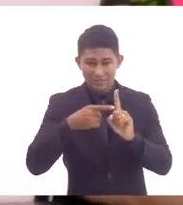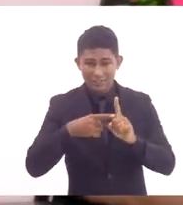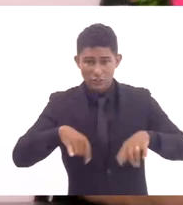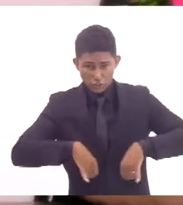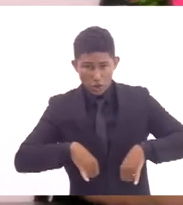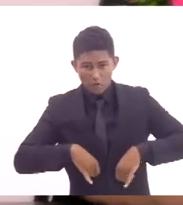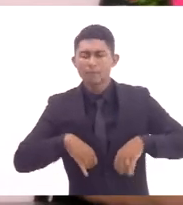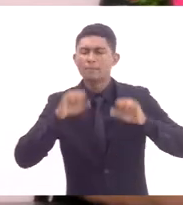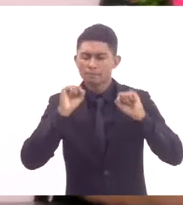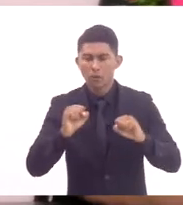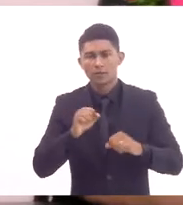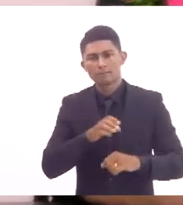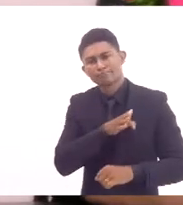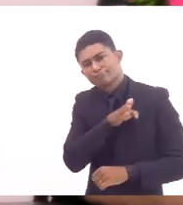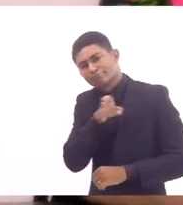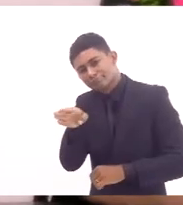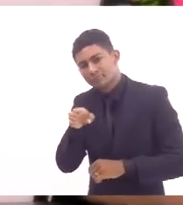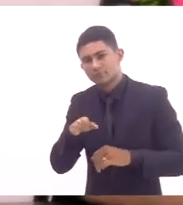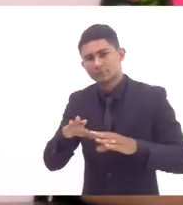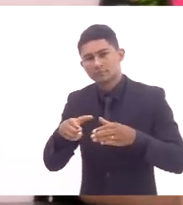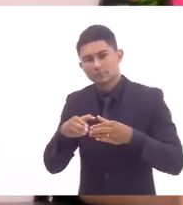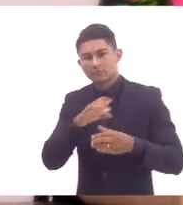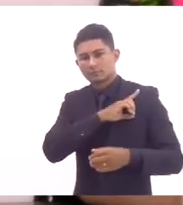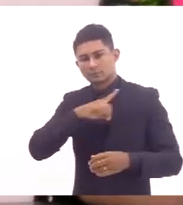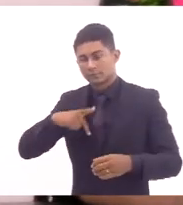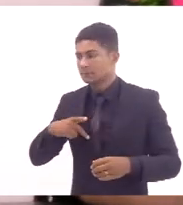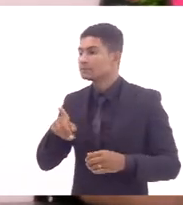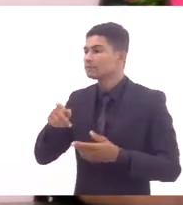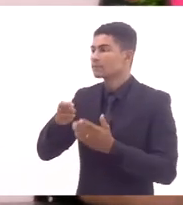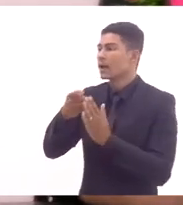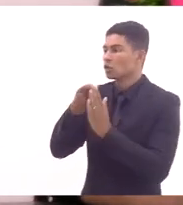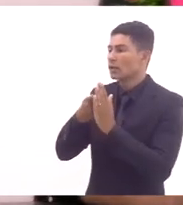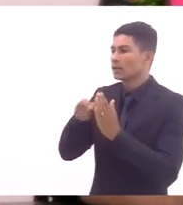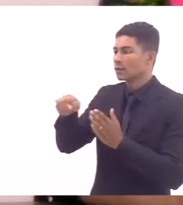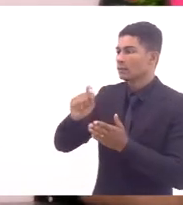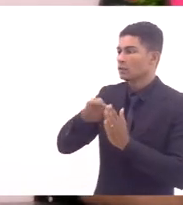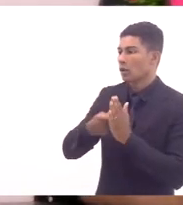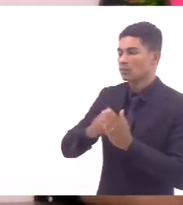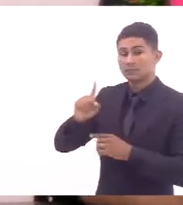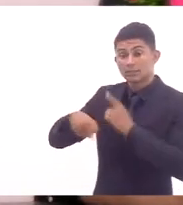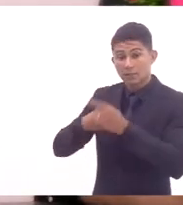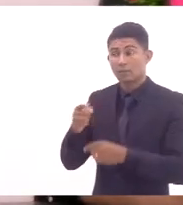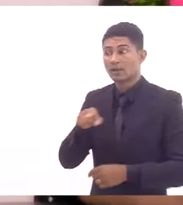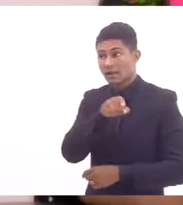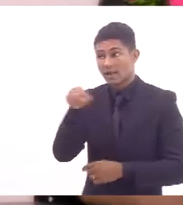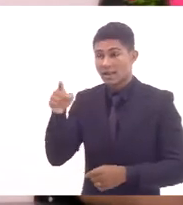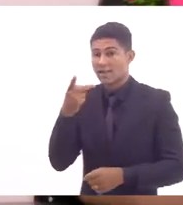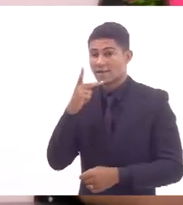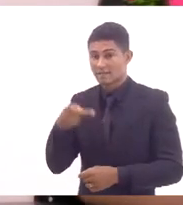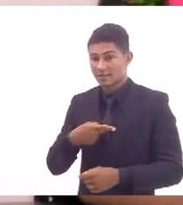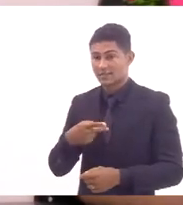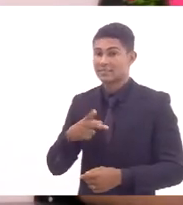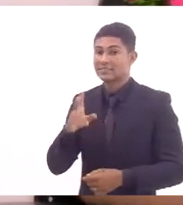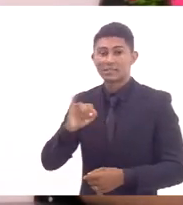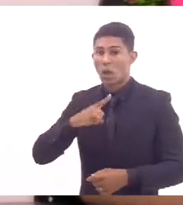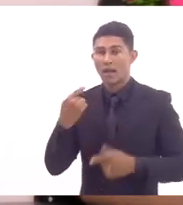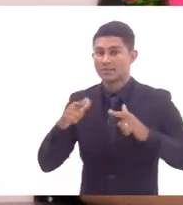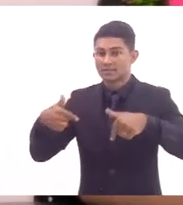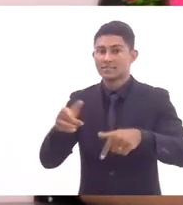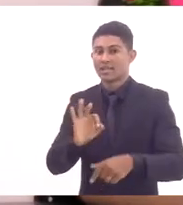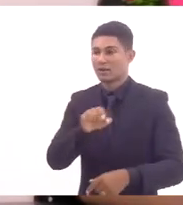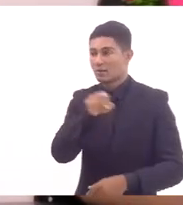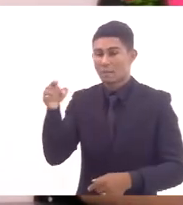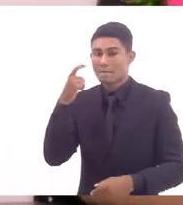né camarada Morgana vai anotando aqui eu vou vão fazer o compras em cima da gente a gente não fizer E